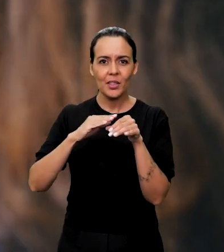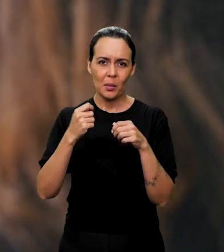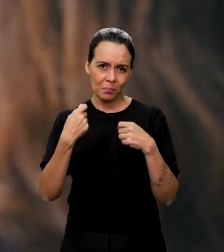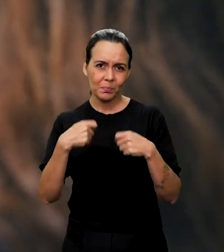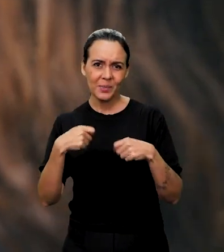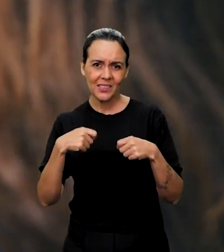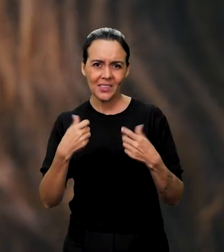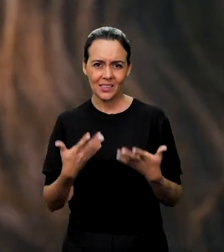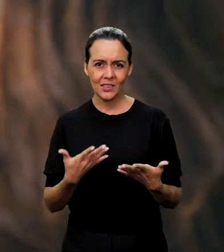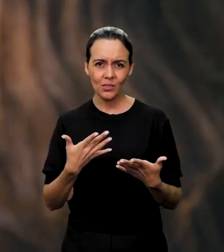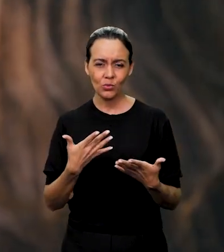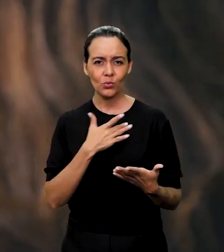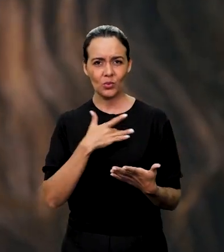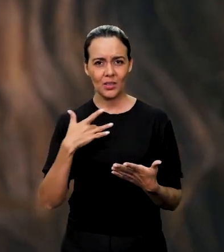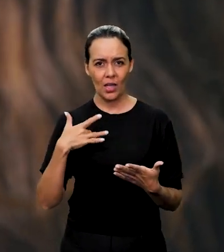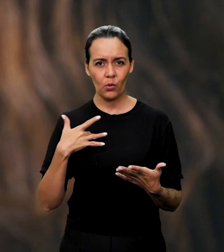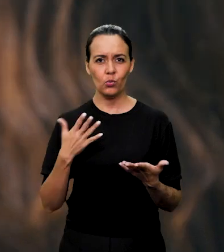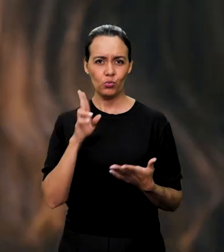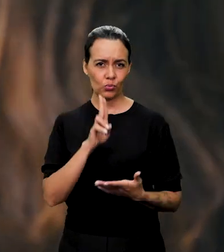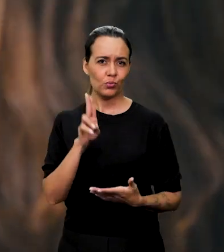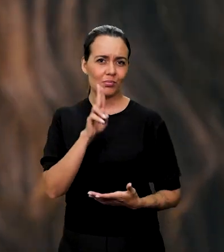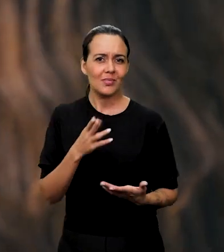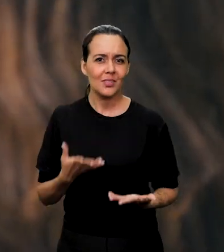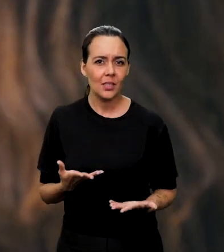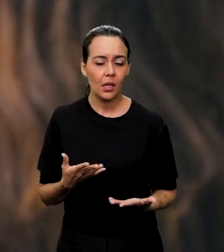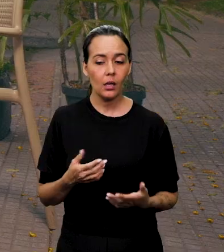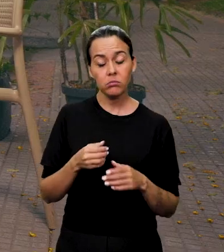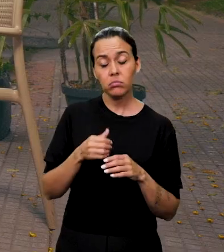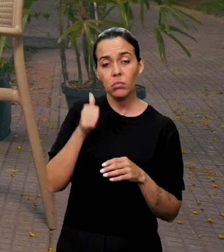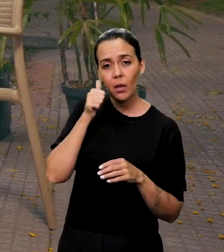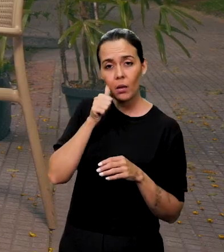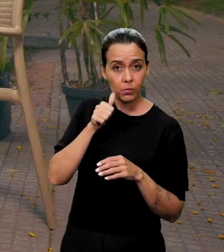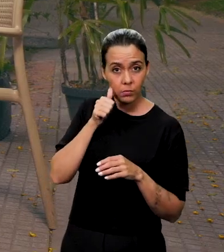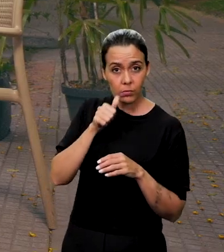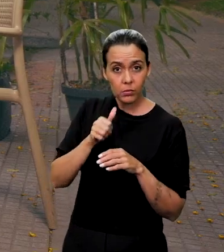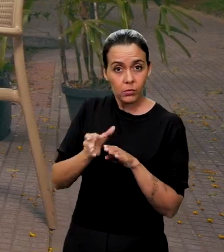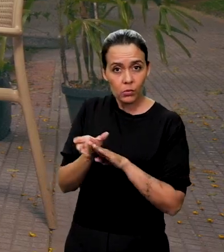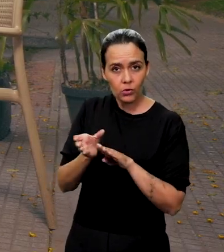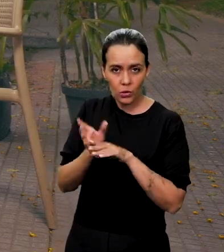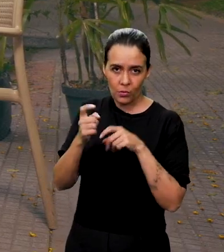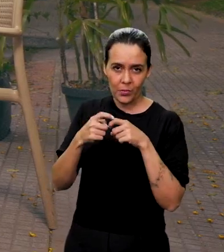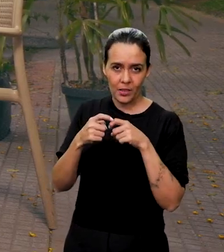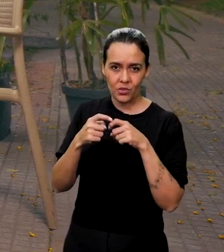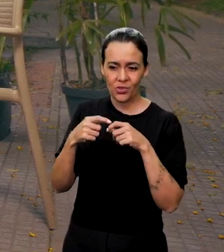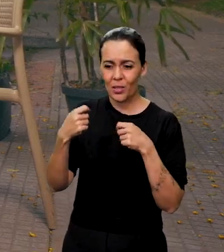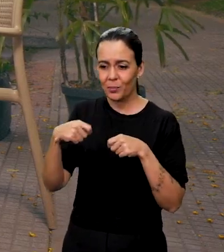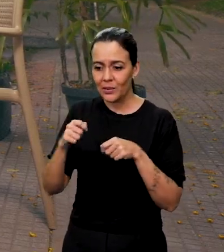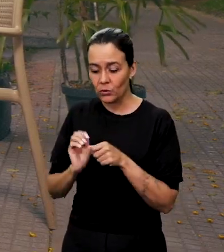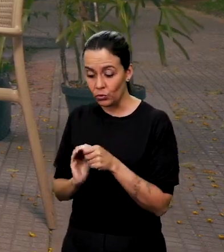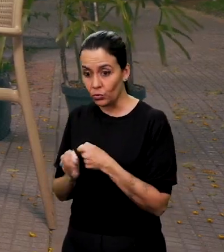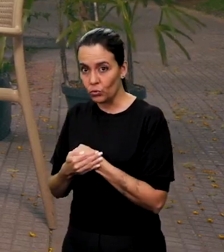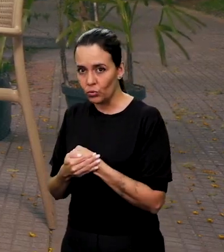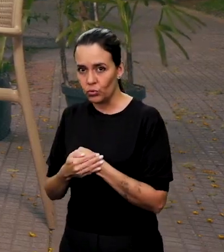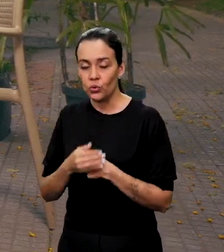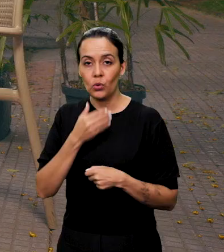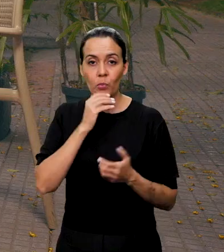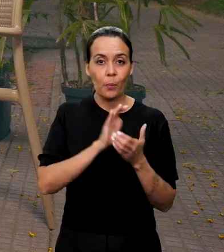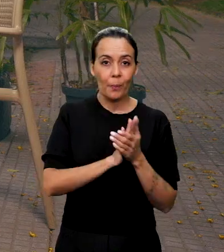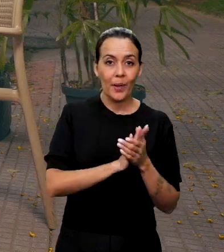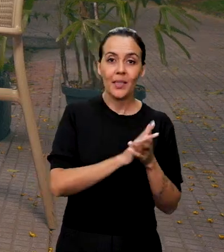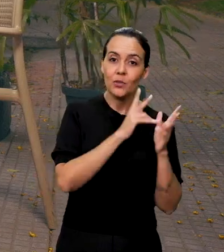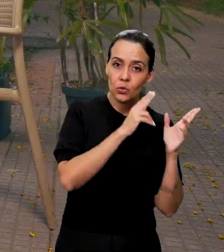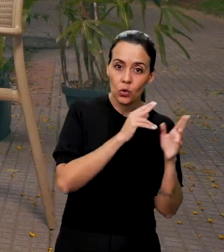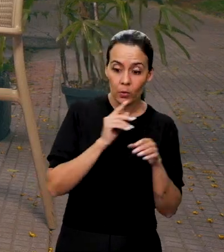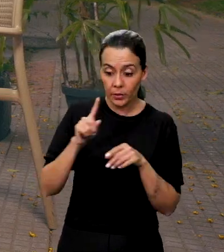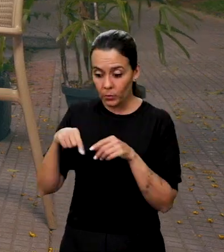questão da saúde íntima? Eu falei, é o ideal, senão você vai começar a ter dor. Ela falou, porque eu tenho que passar escondida. Eu espero meu marido dormir para